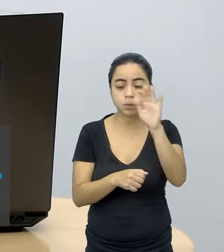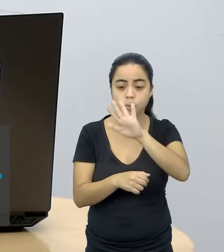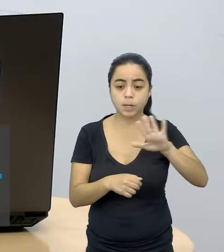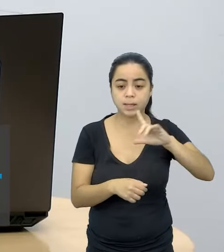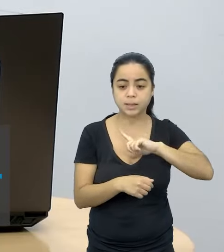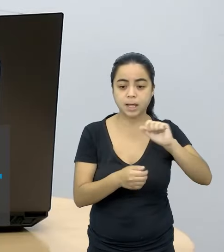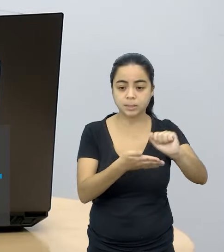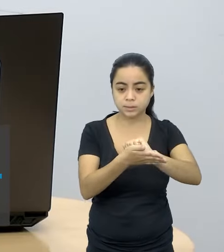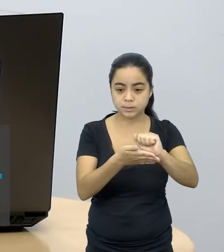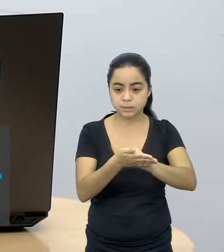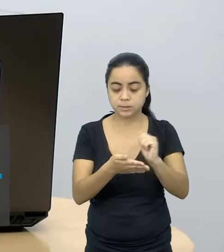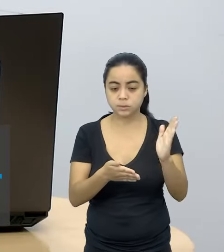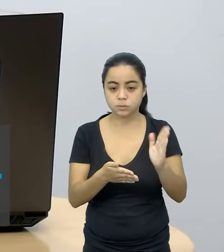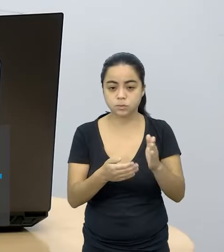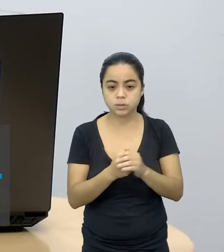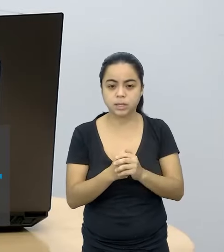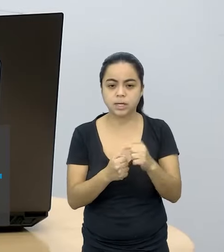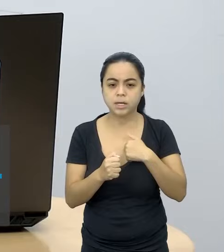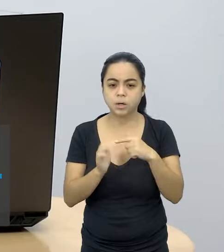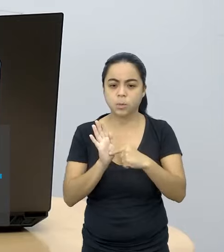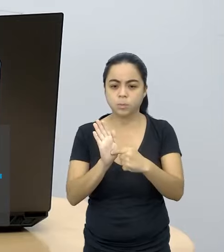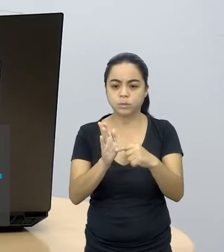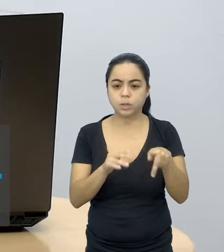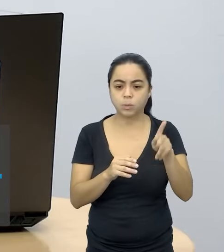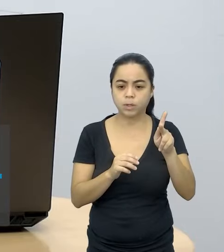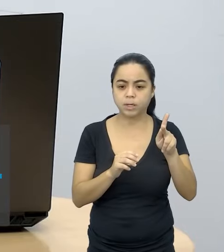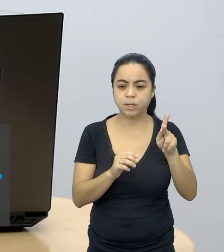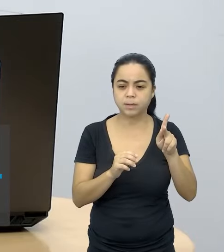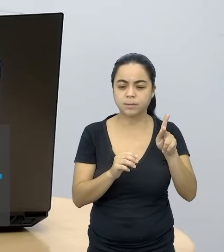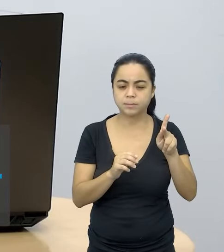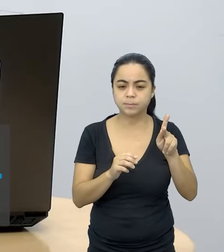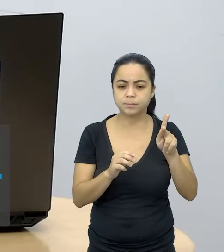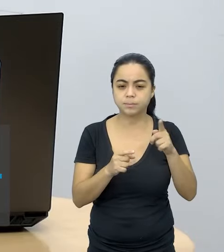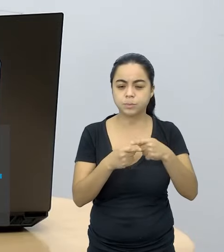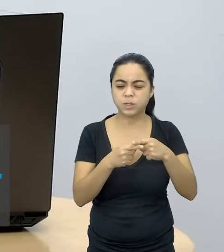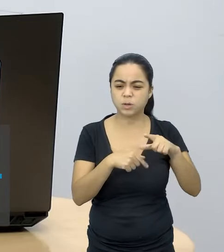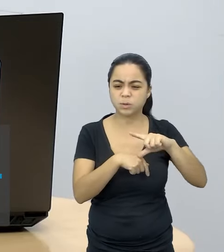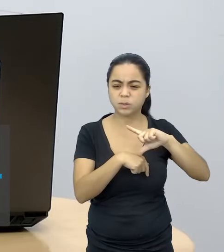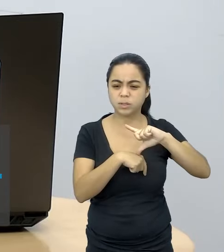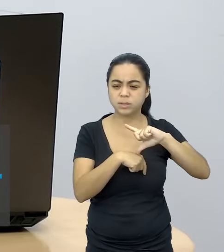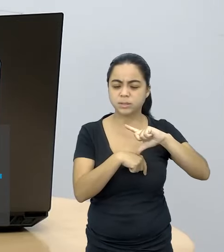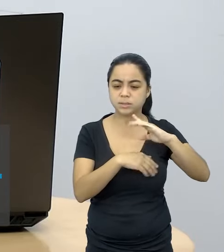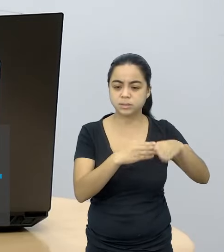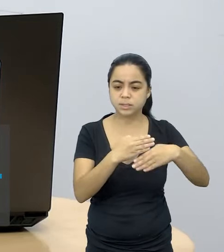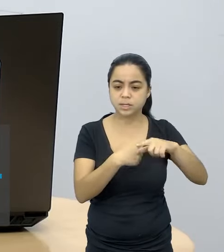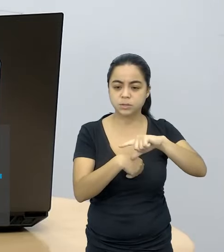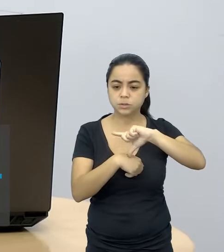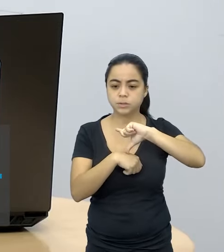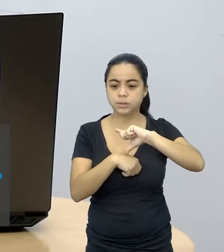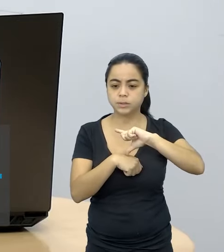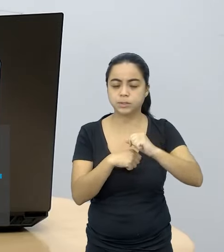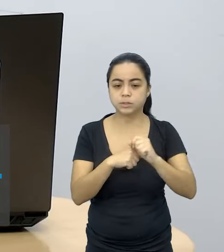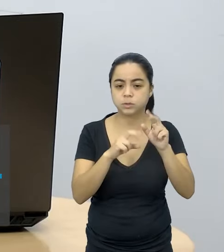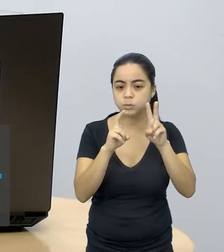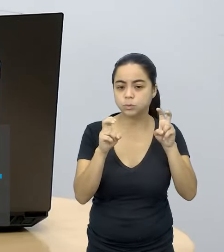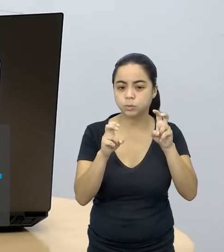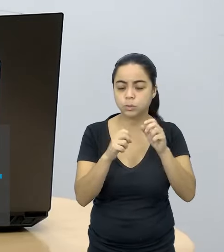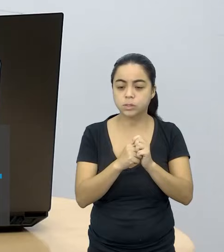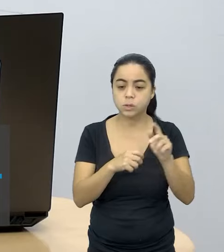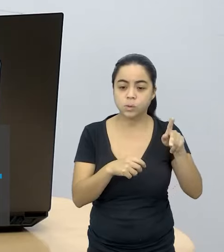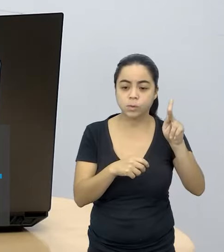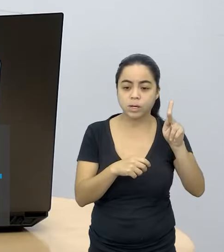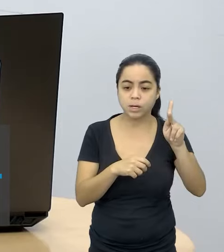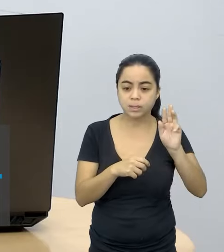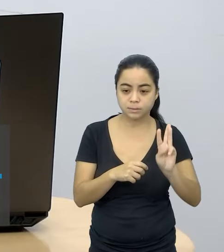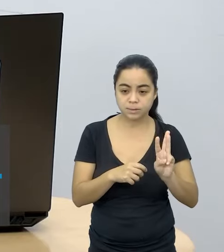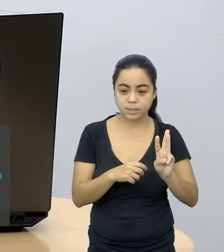tá? Que eu vou falar só o K, que na verdade está o antes, acho que no slide antes que você falou, fala do K, do